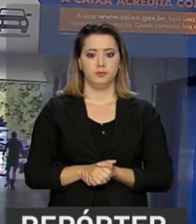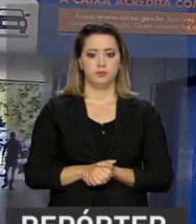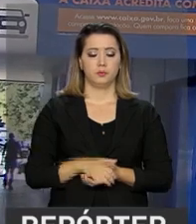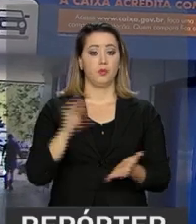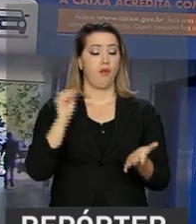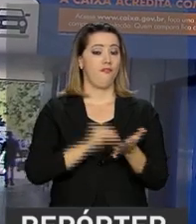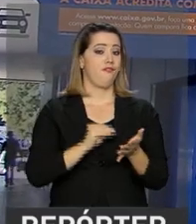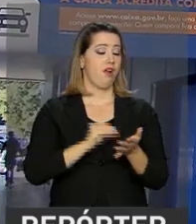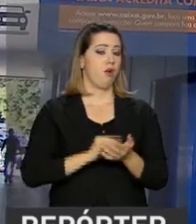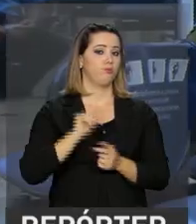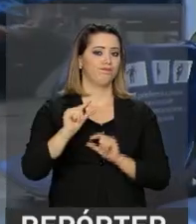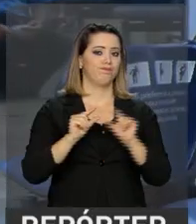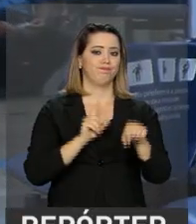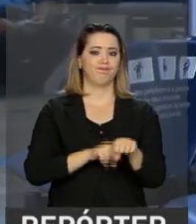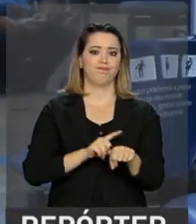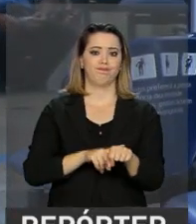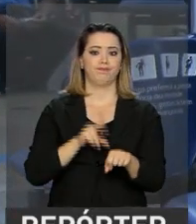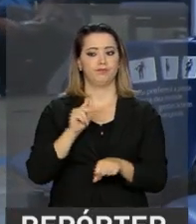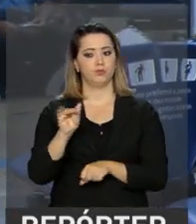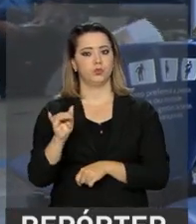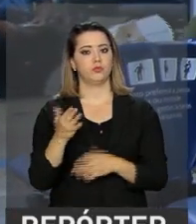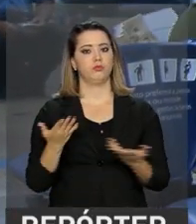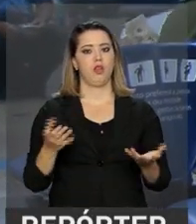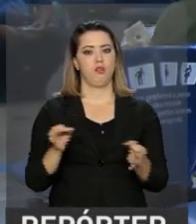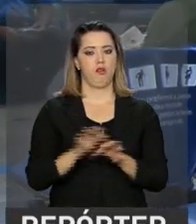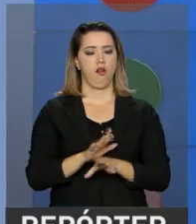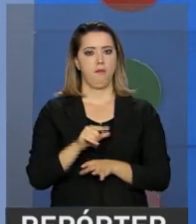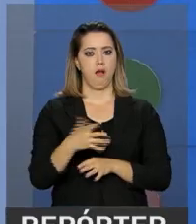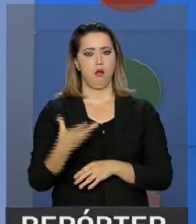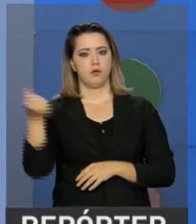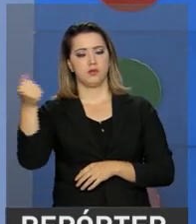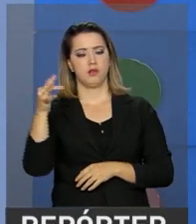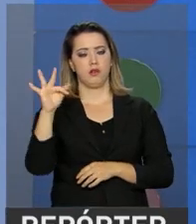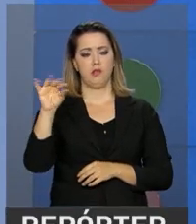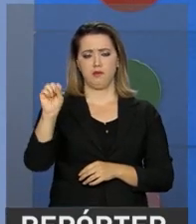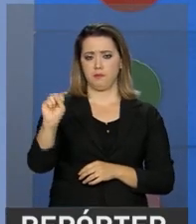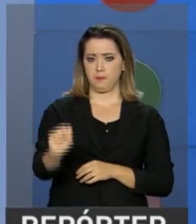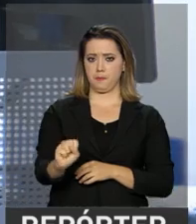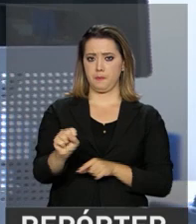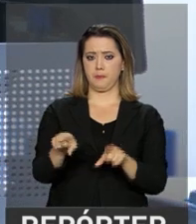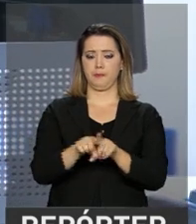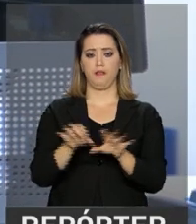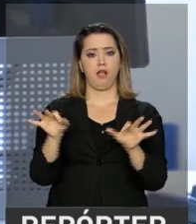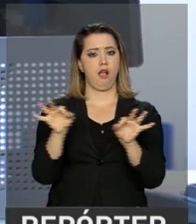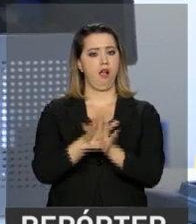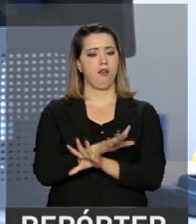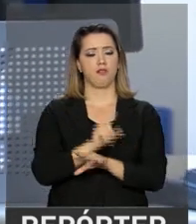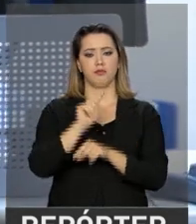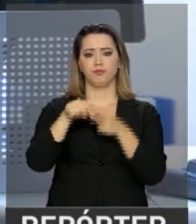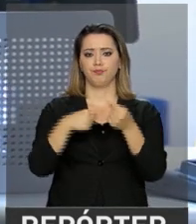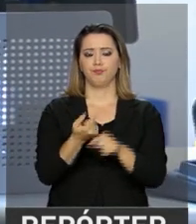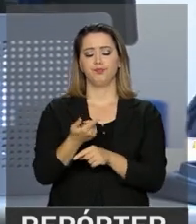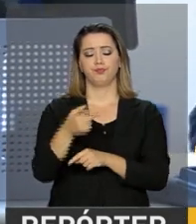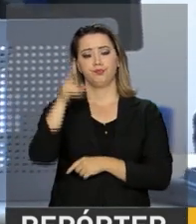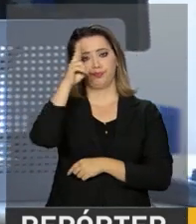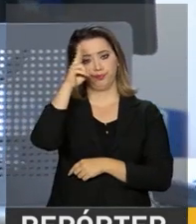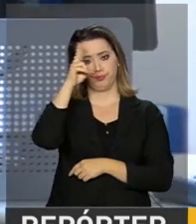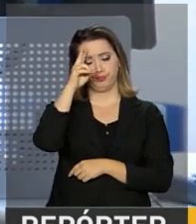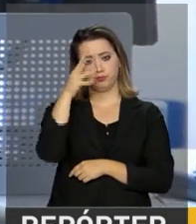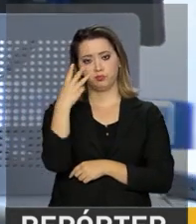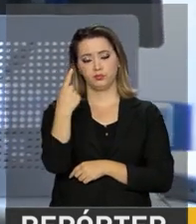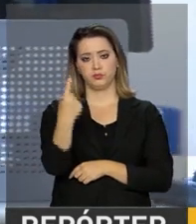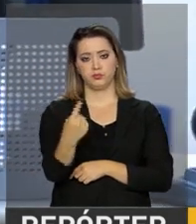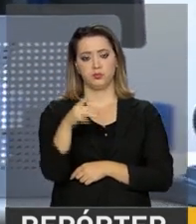faltam poucos dias o prazo final para o saque das contas inativas do FGTS termina na próxima segunda-feira